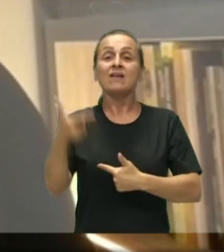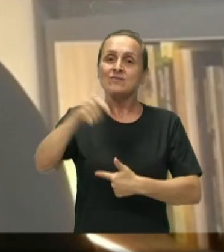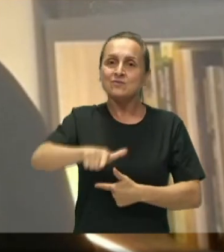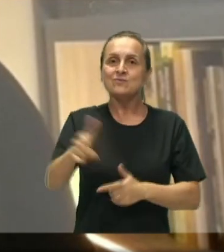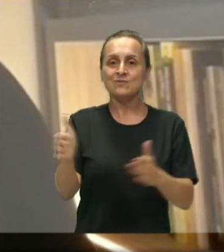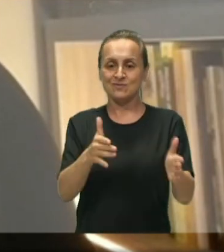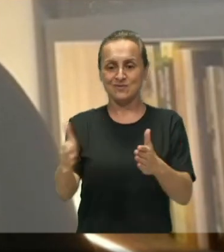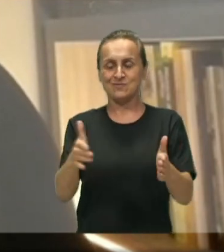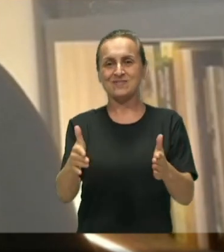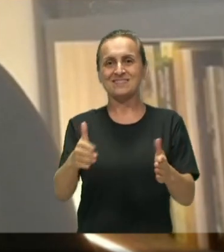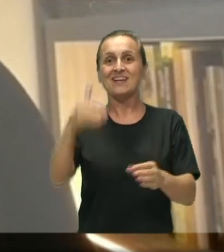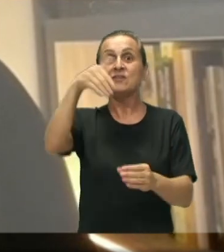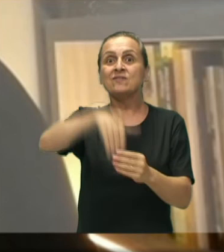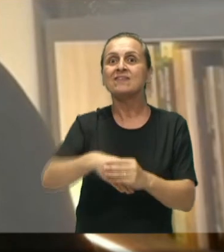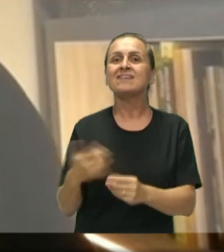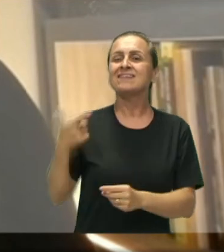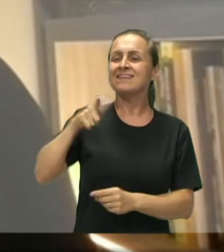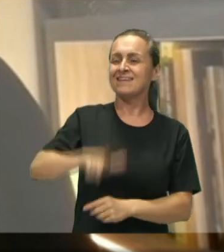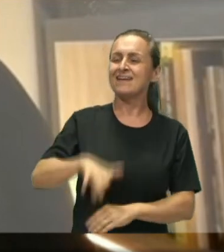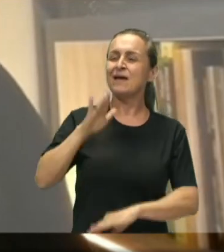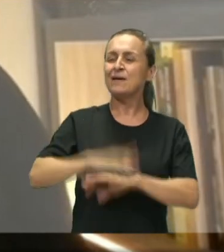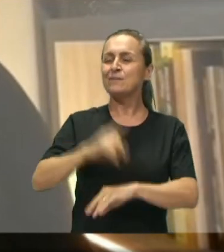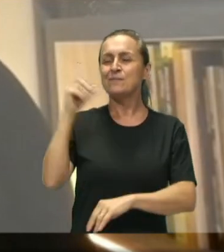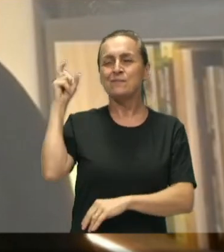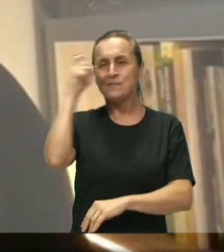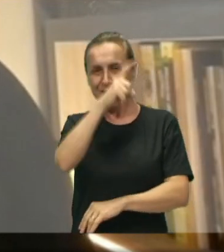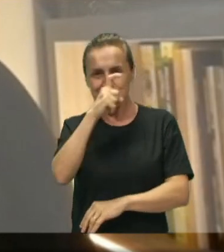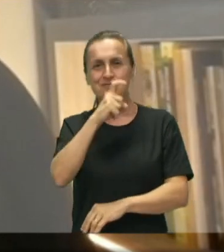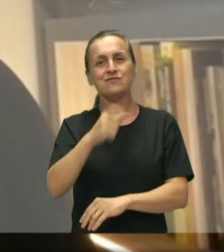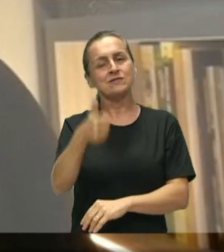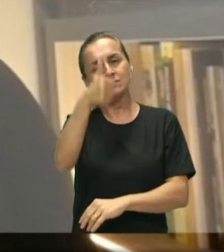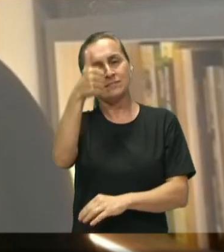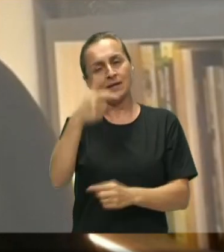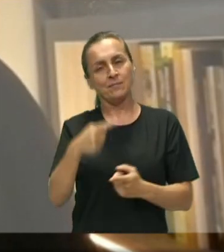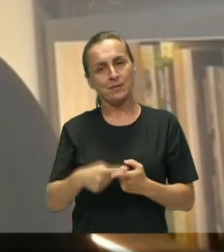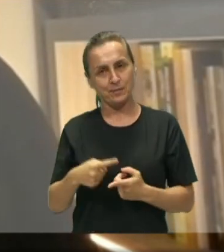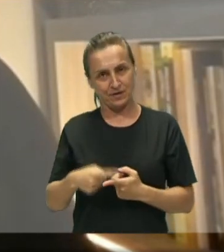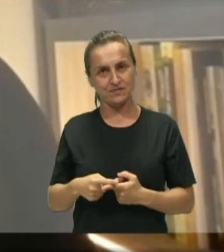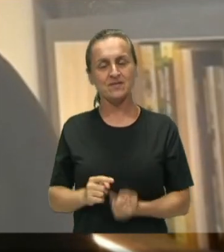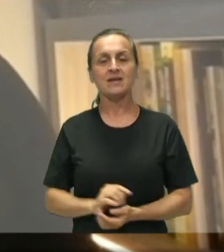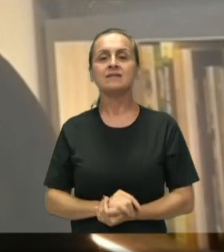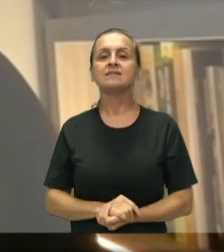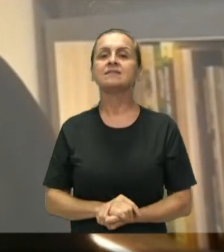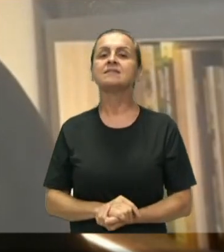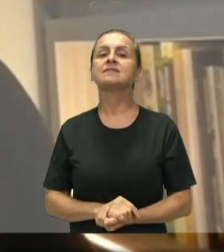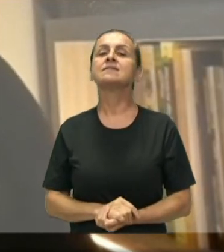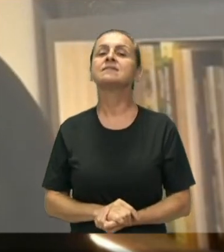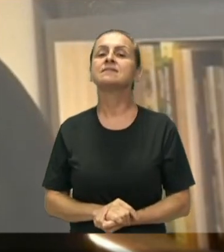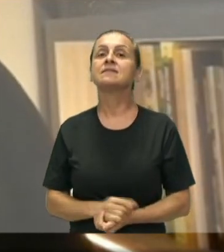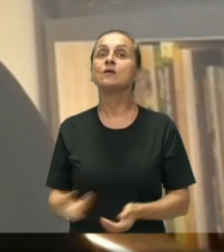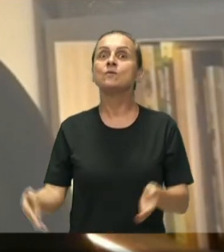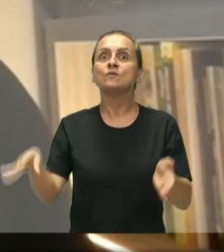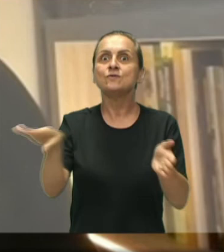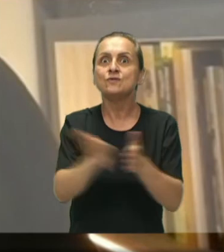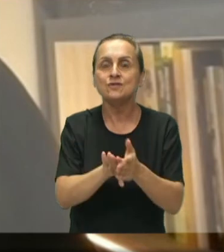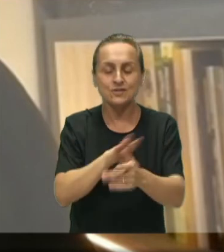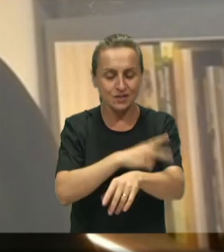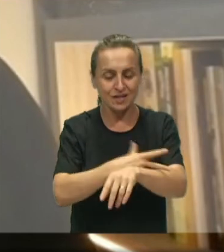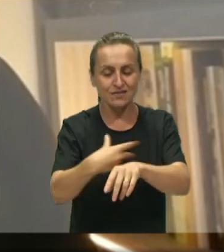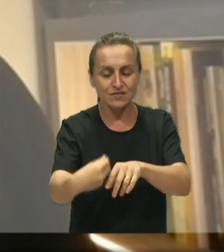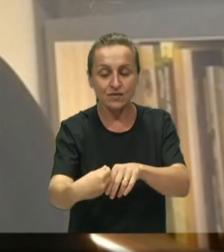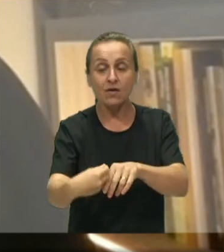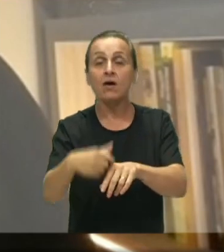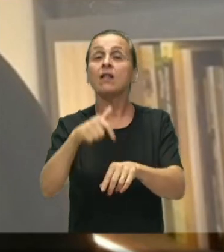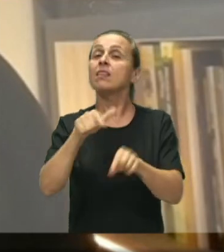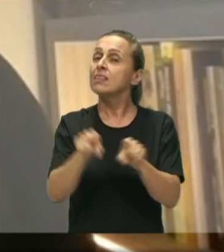dúvida nenhuma é um processo muito mais difícil do que a eleição aí quando chega a Vitória essa vitória